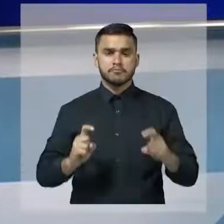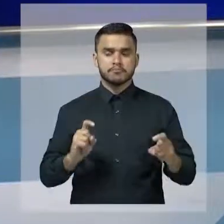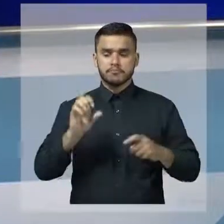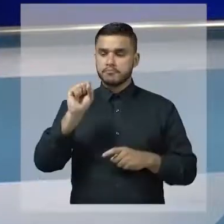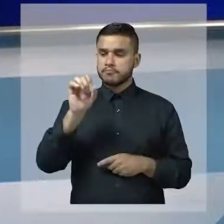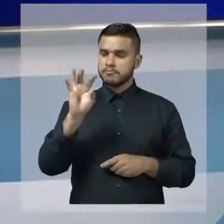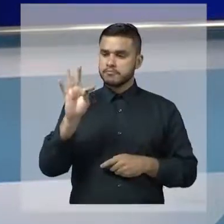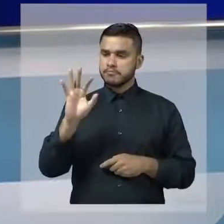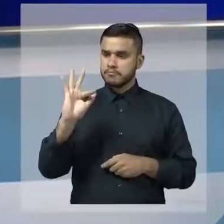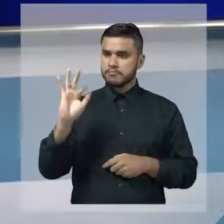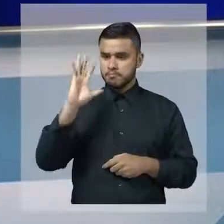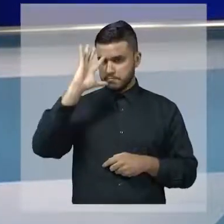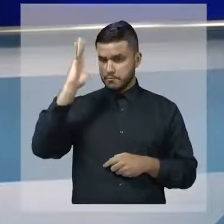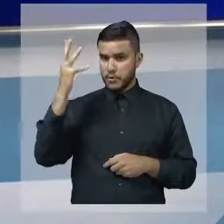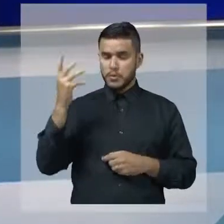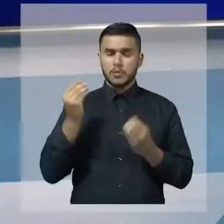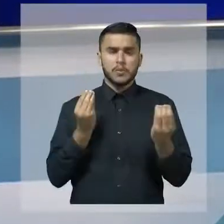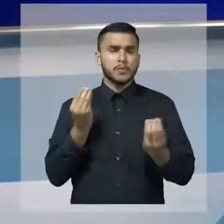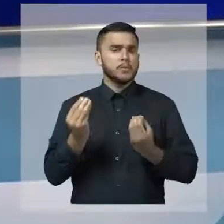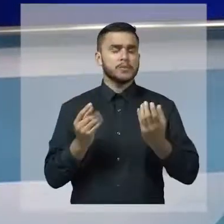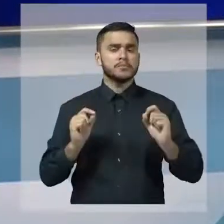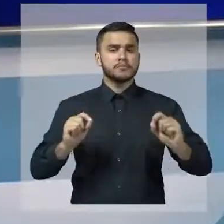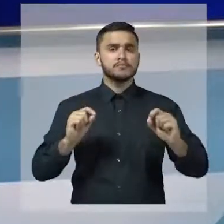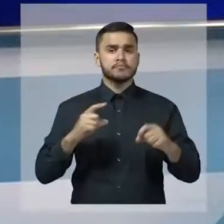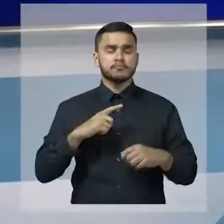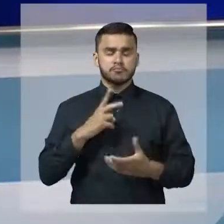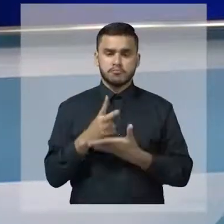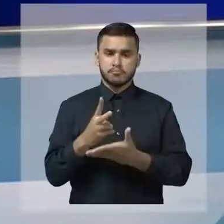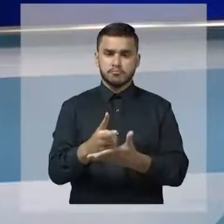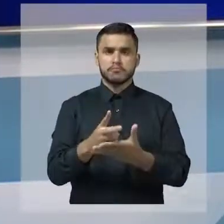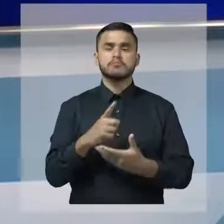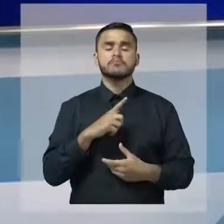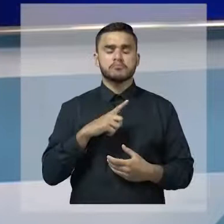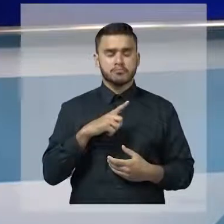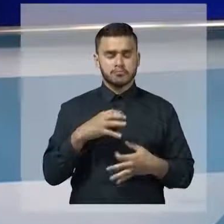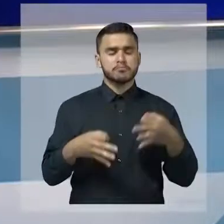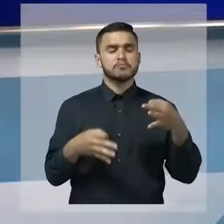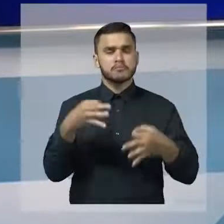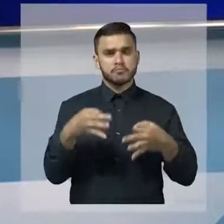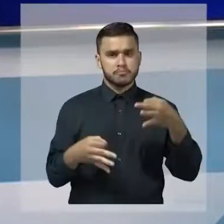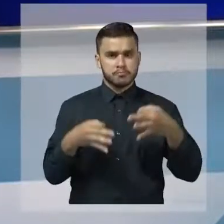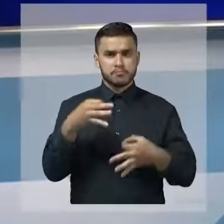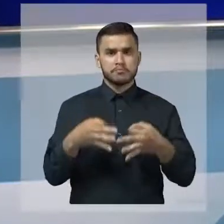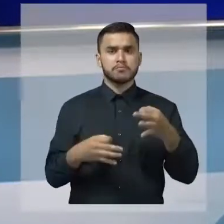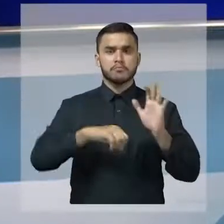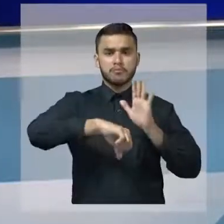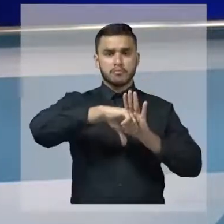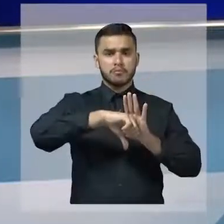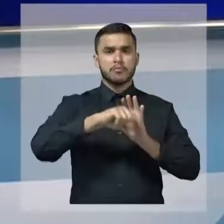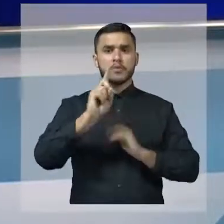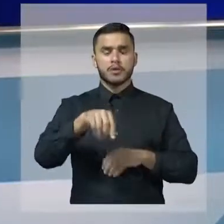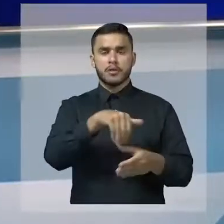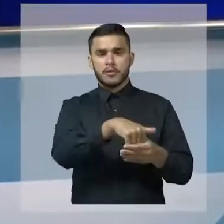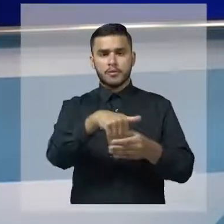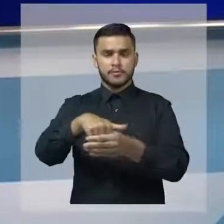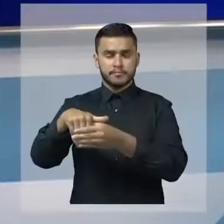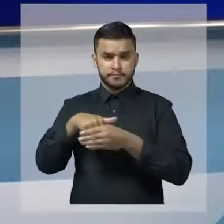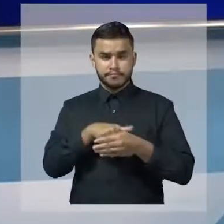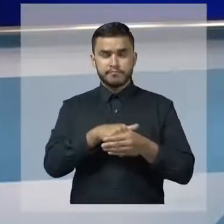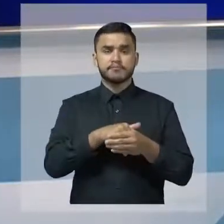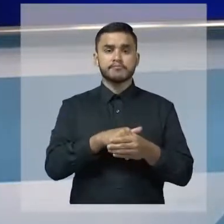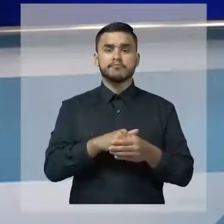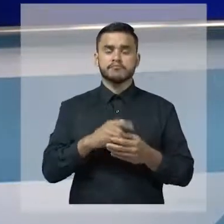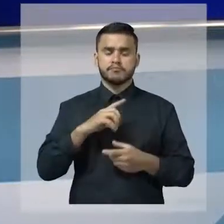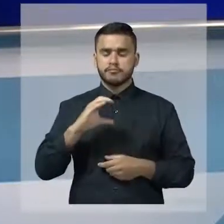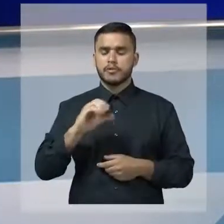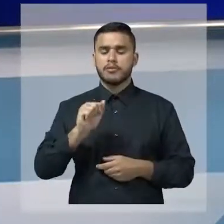Supremo Tribunal Federal, em que manteve o julgamento dos crimes eleitorais assim conhecidos, como